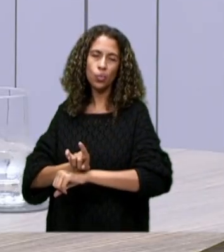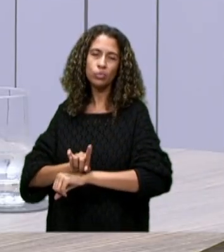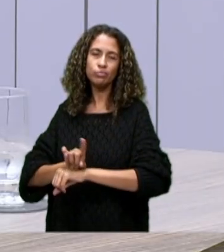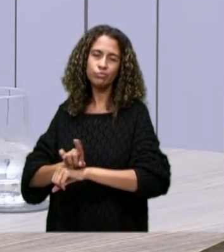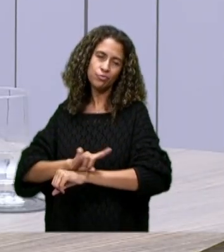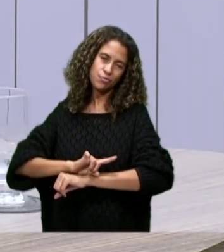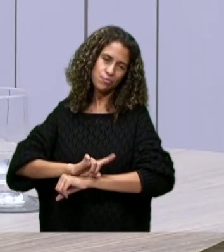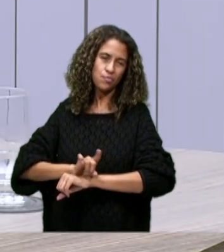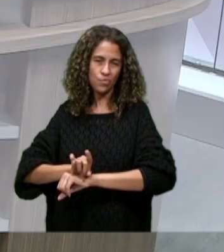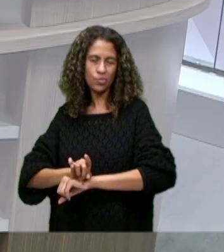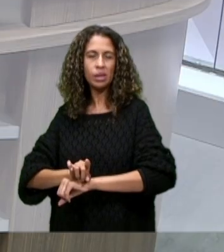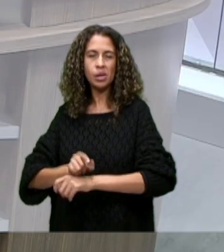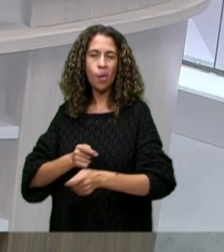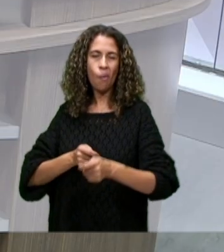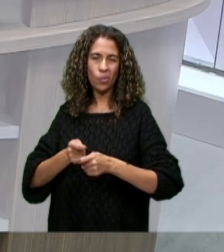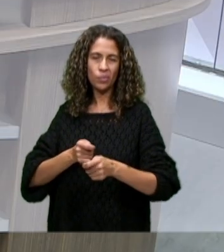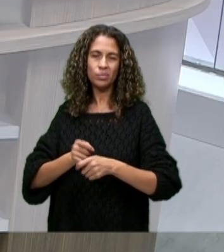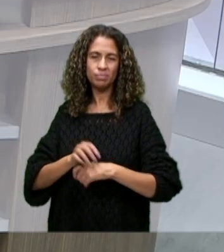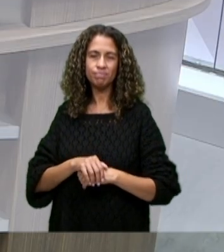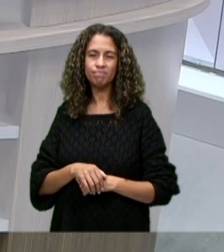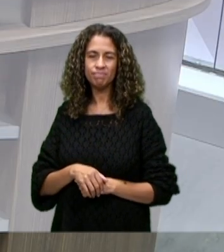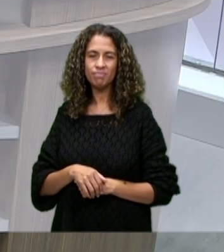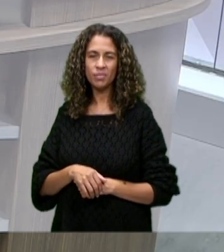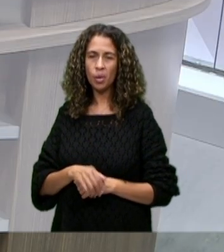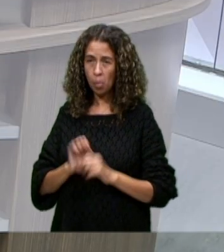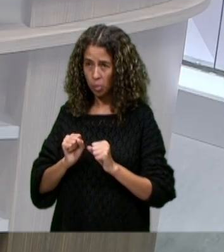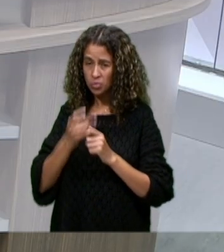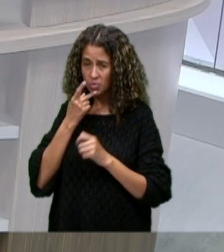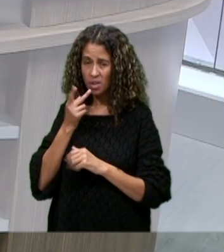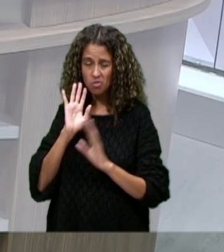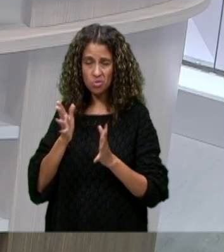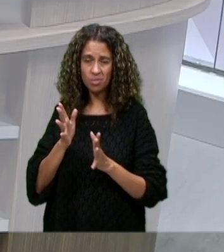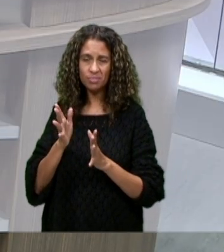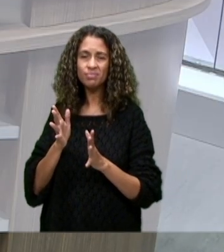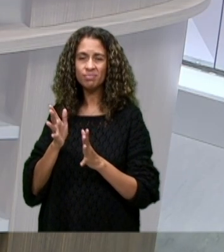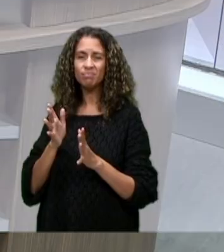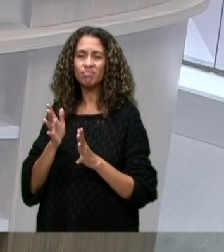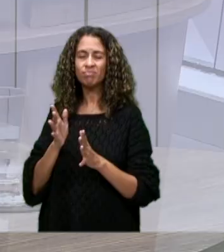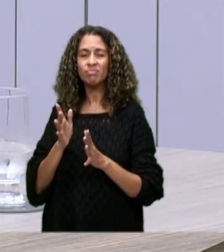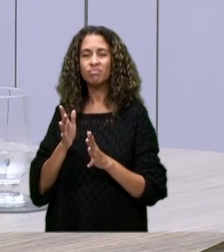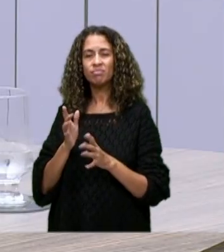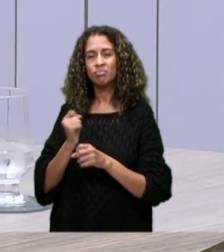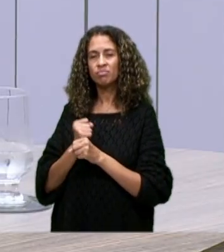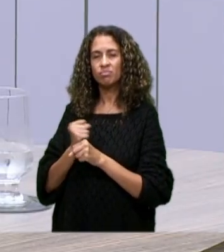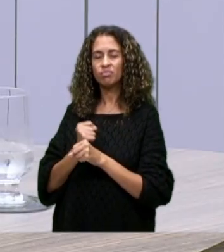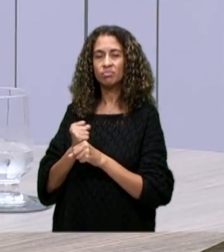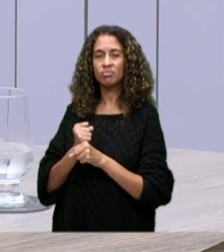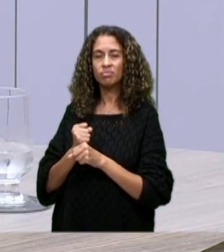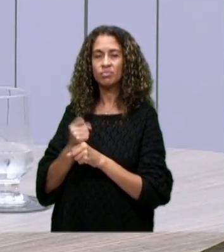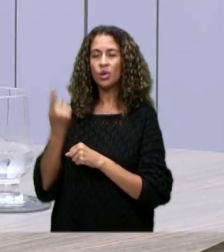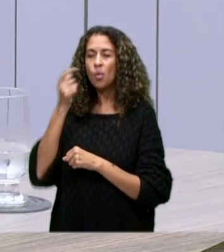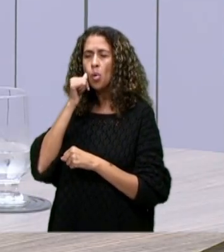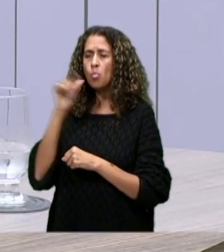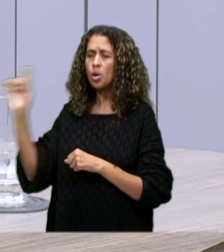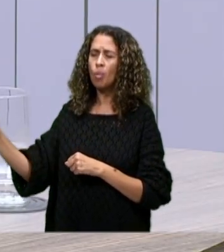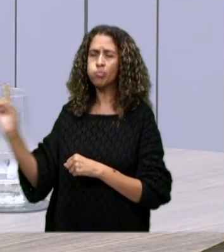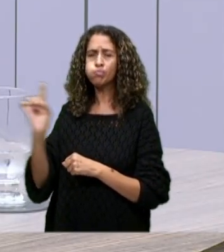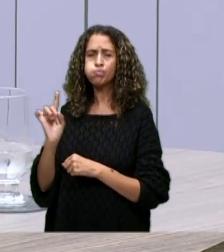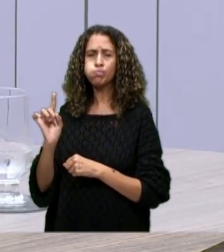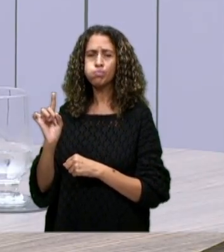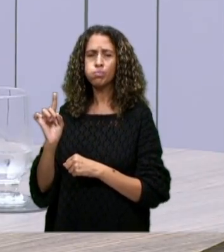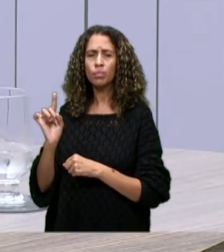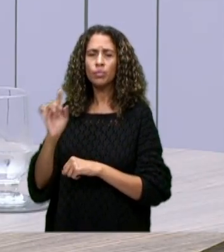histórico aí também. Vai começar, eu posso contar já, que é nós estamos no ano agora e aparece uma mulher do nada que veio da